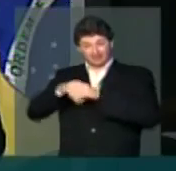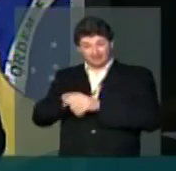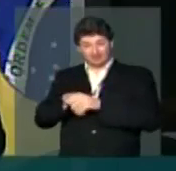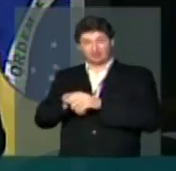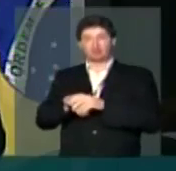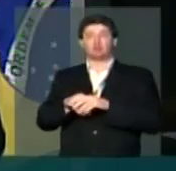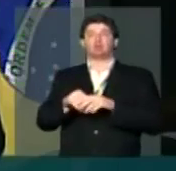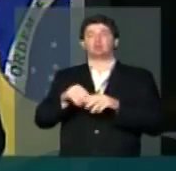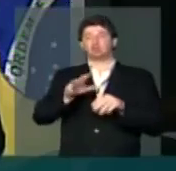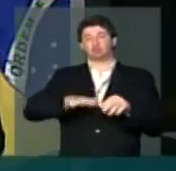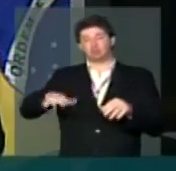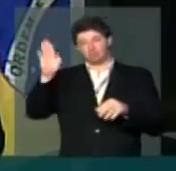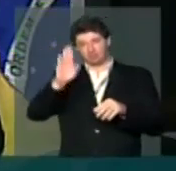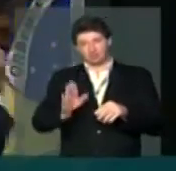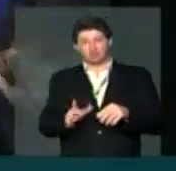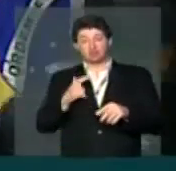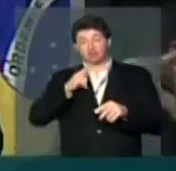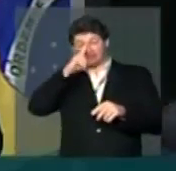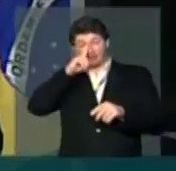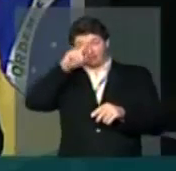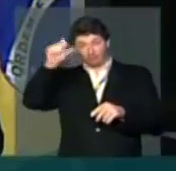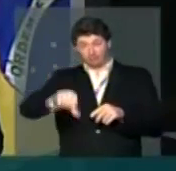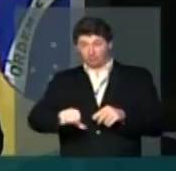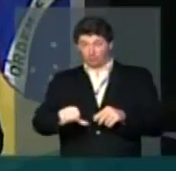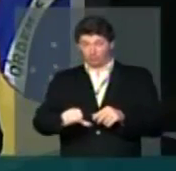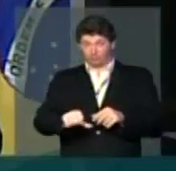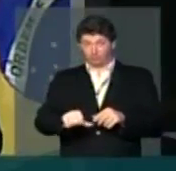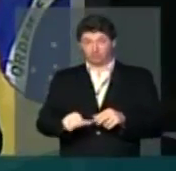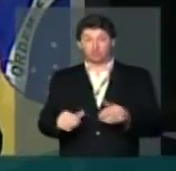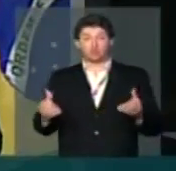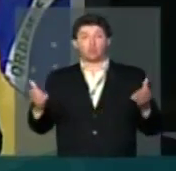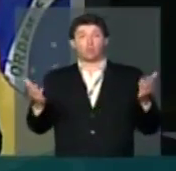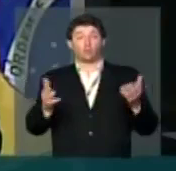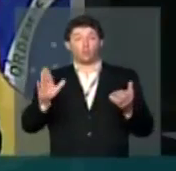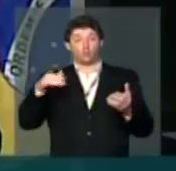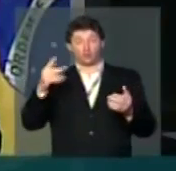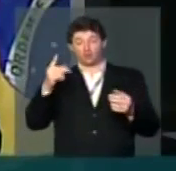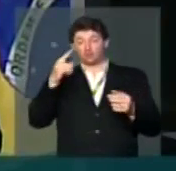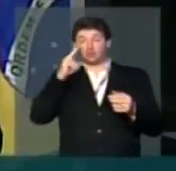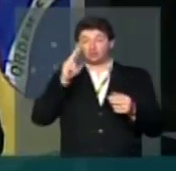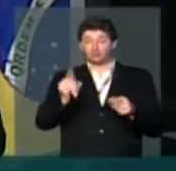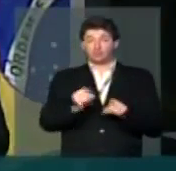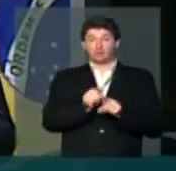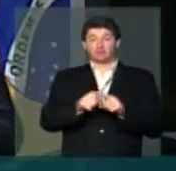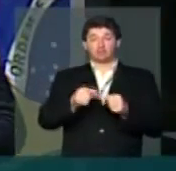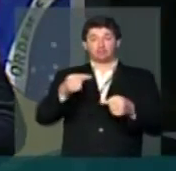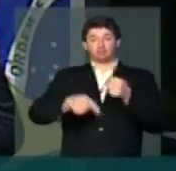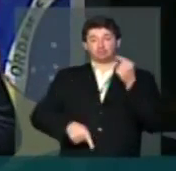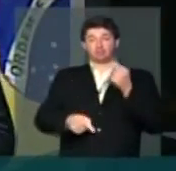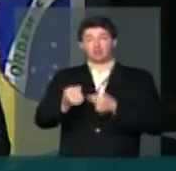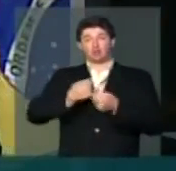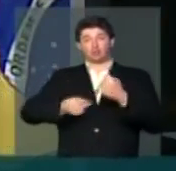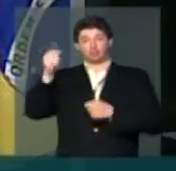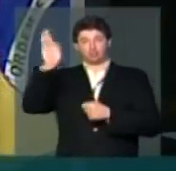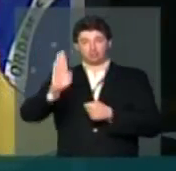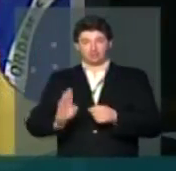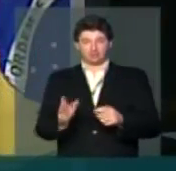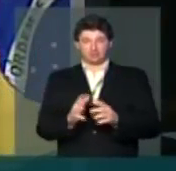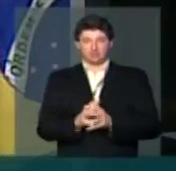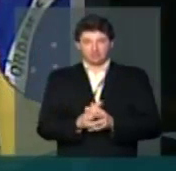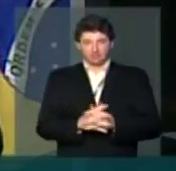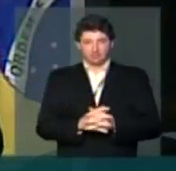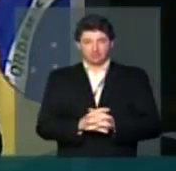social brasileira agravam-se, senhor presidente, ainda mais quando somamos a ela o desarranjo econômico em vigor no país.